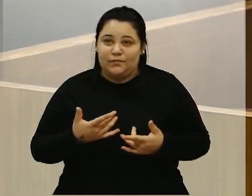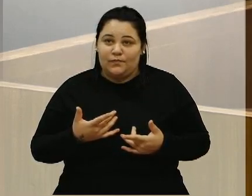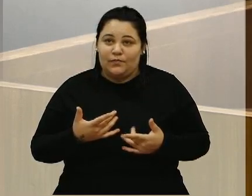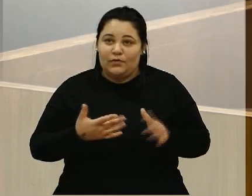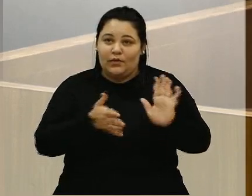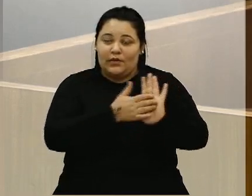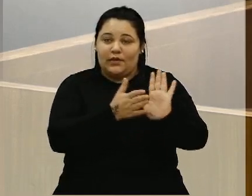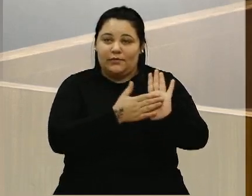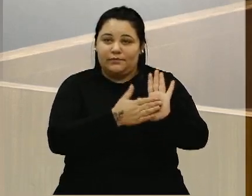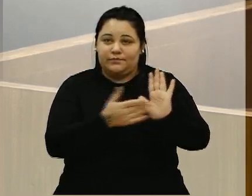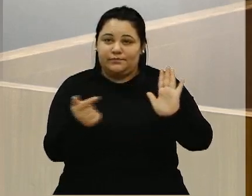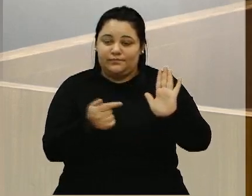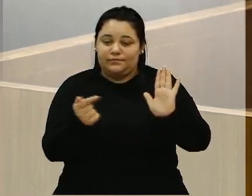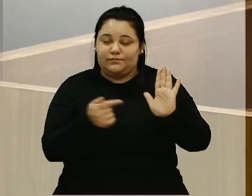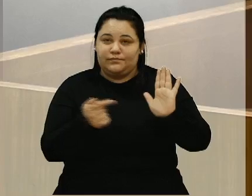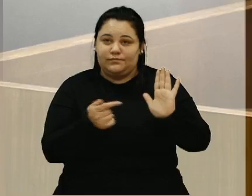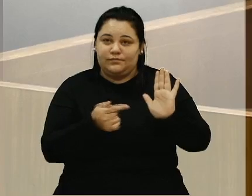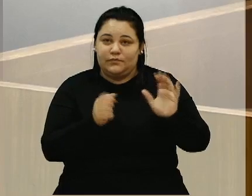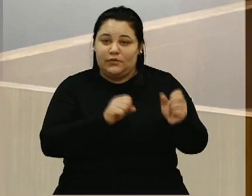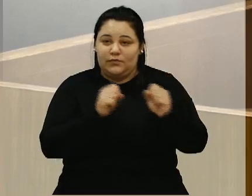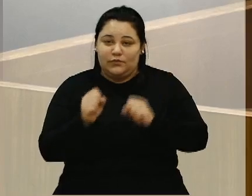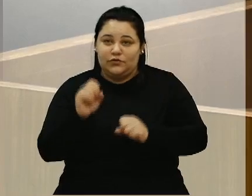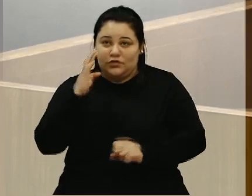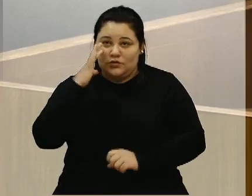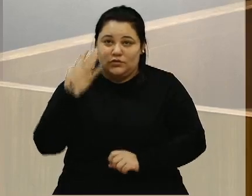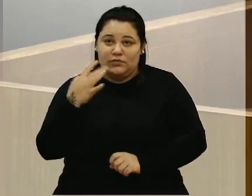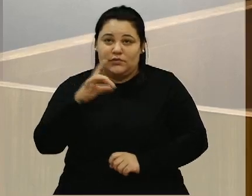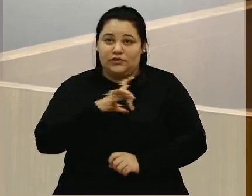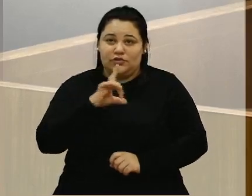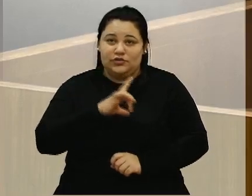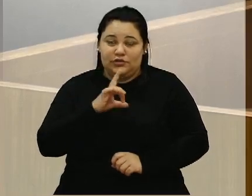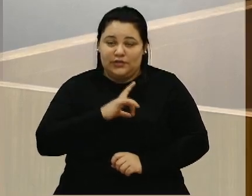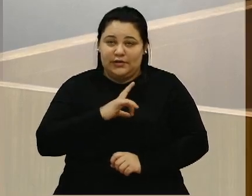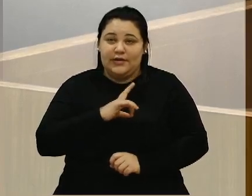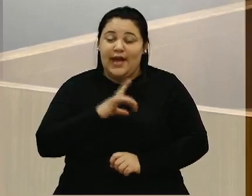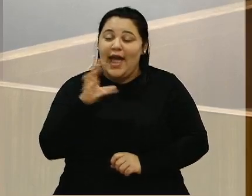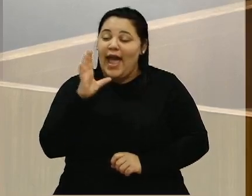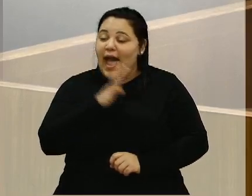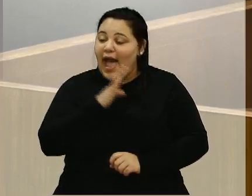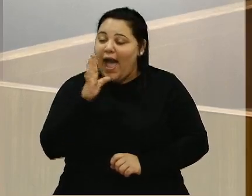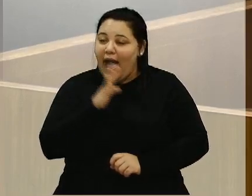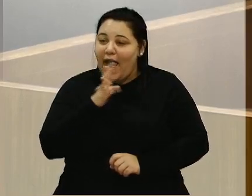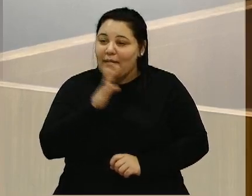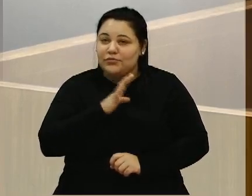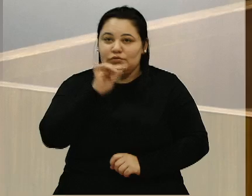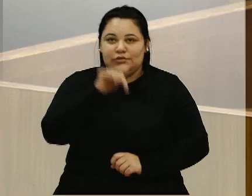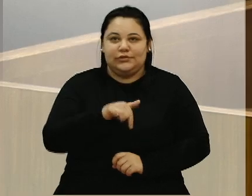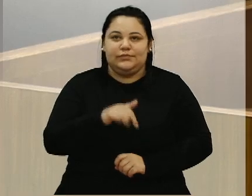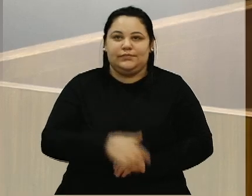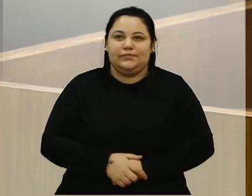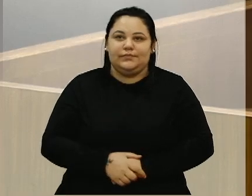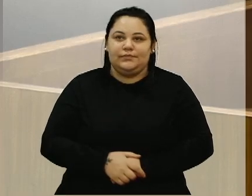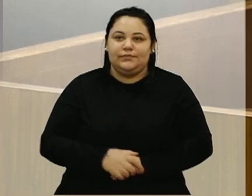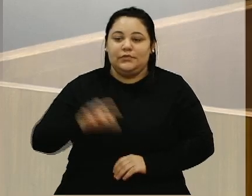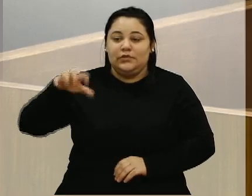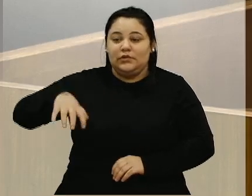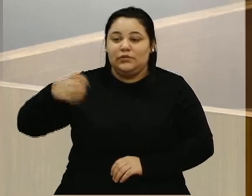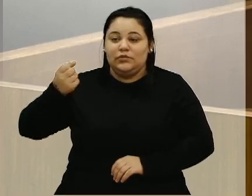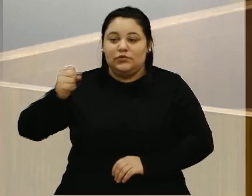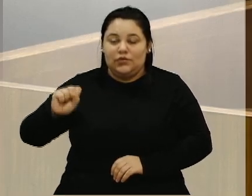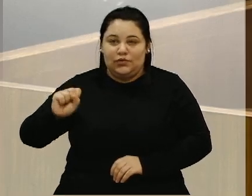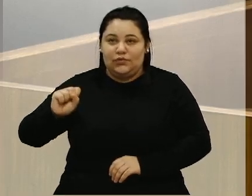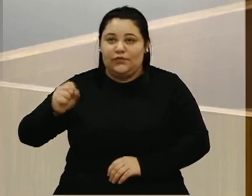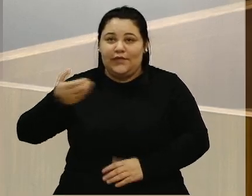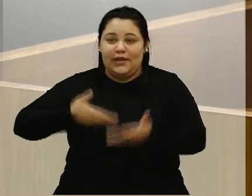Tá aqui, ó. Essa pode ser a saída para nós ter a URGS o quanto antes na nossa cidade. Campus 8 vai abrigar todos